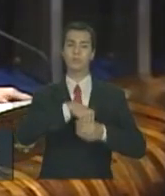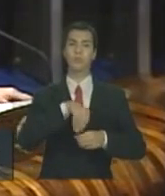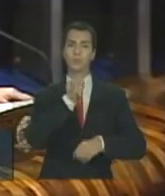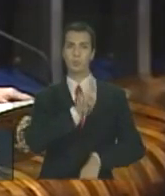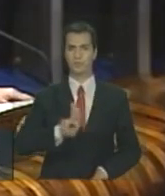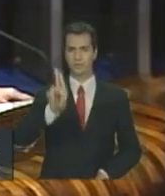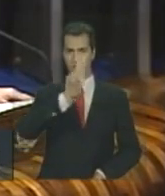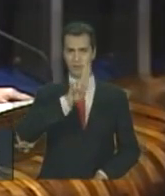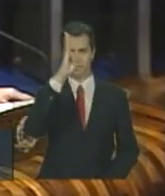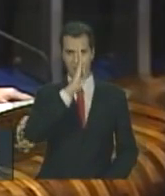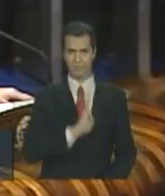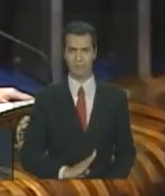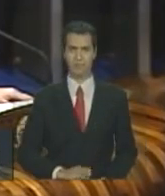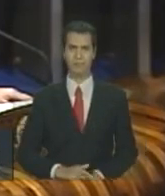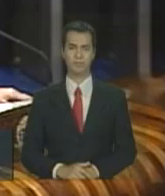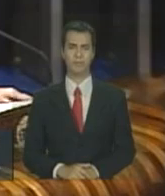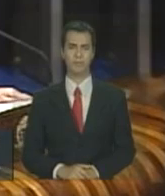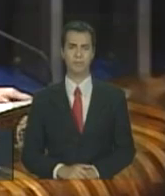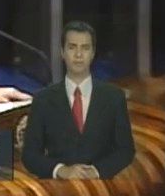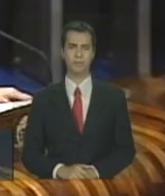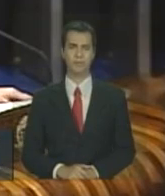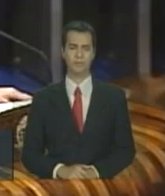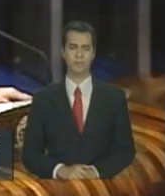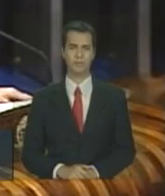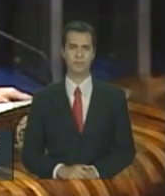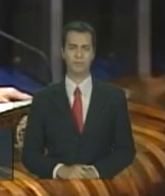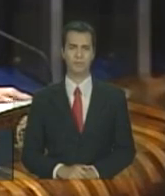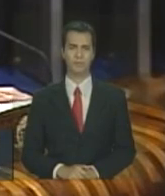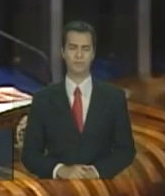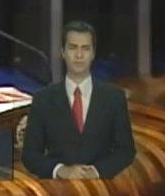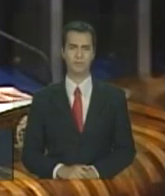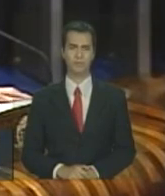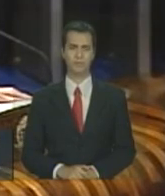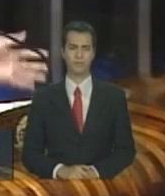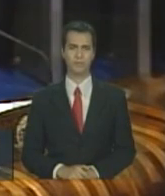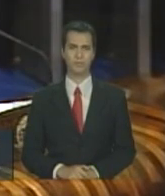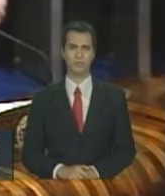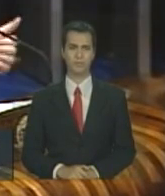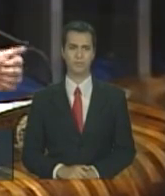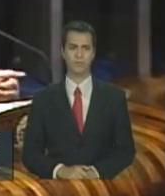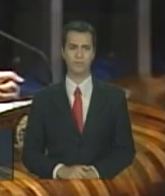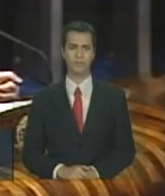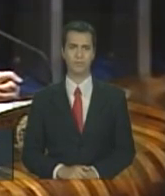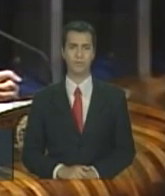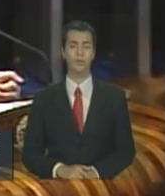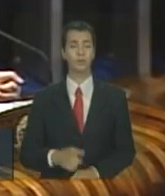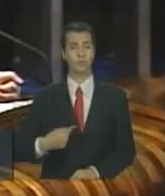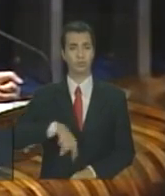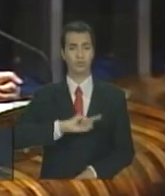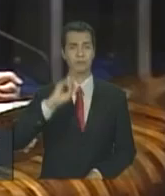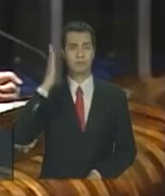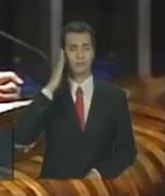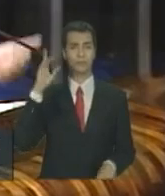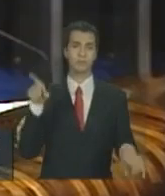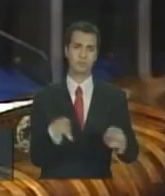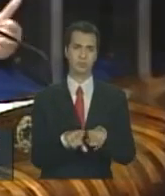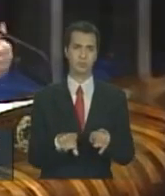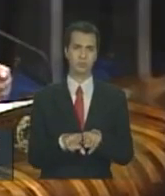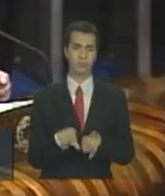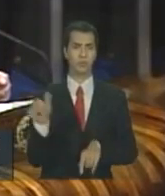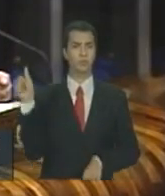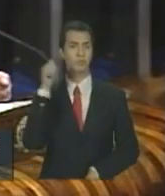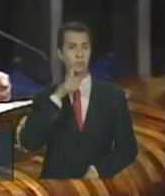no Brasil. Nós sabemos que também, junto com essas mulheres, há milhares de mulheres